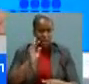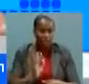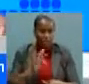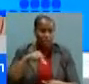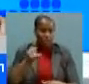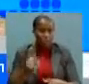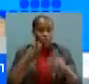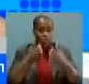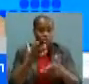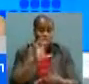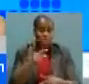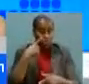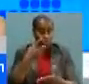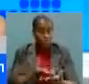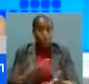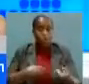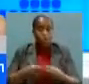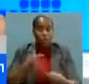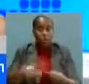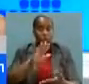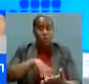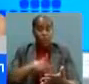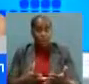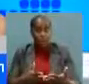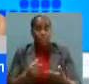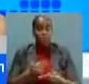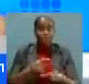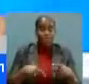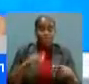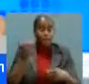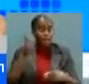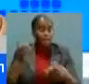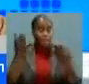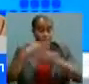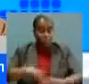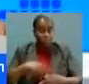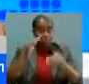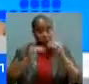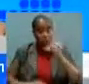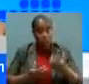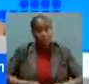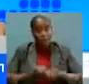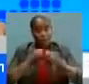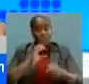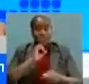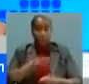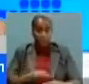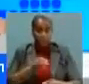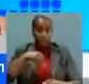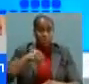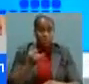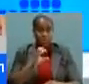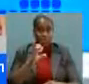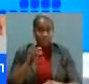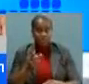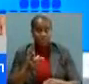para o país mostrar aos mercados que tem uma estratégia a médio prazo para reduzir o peso da dívida. Para o PAICV, as declarações